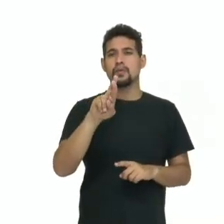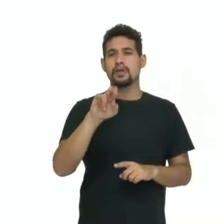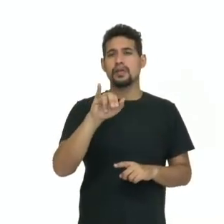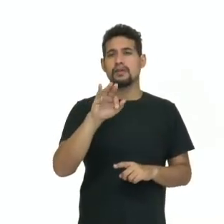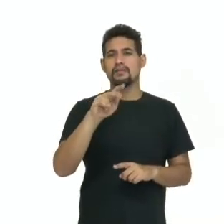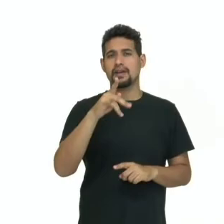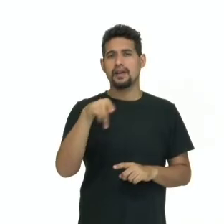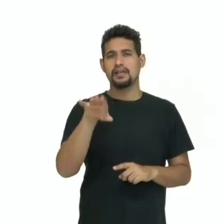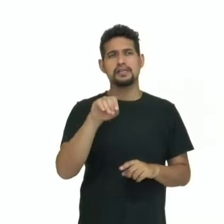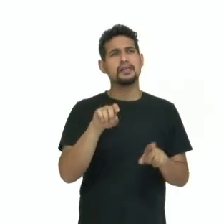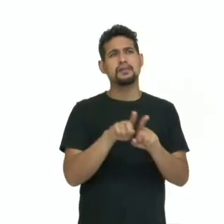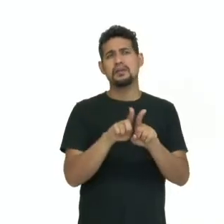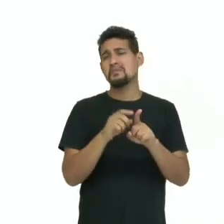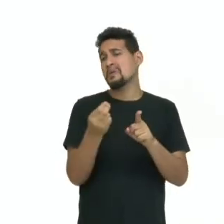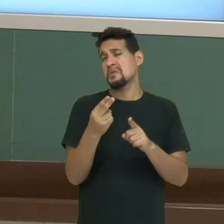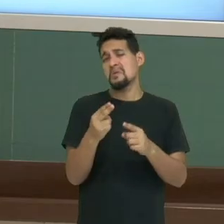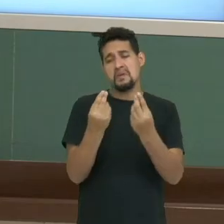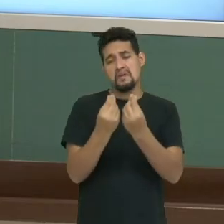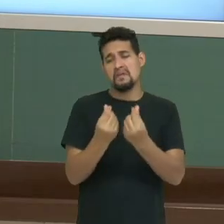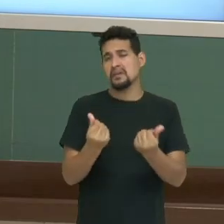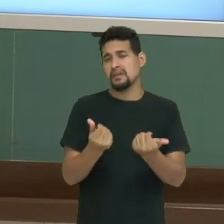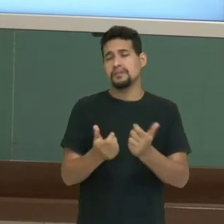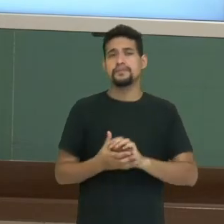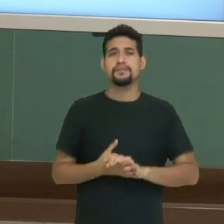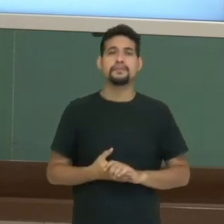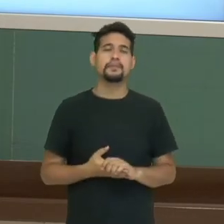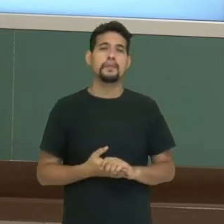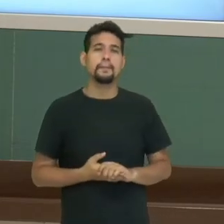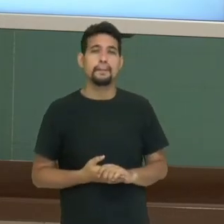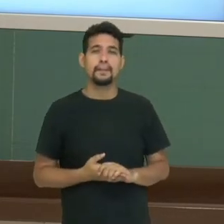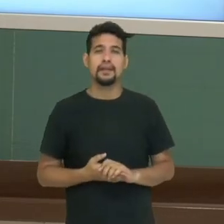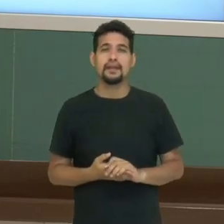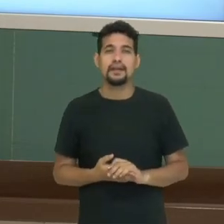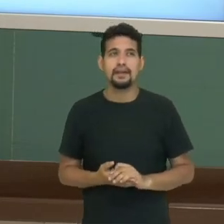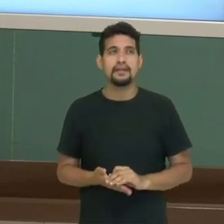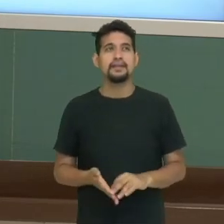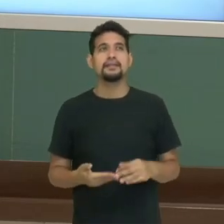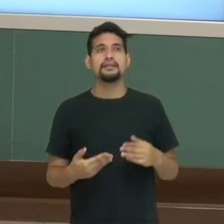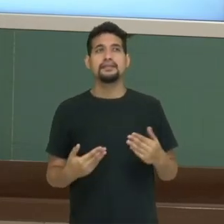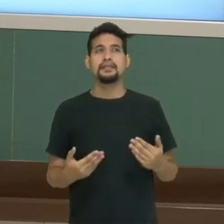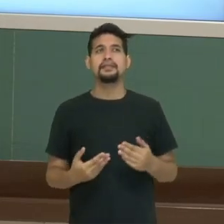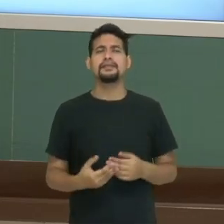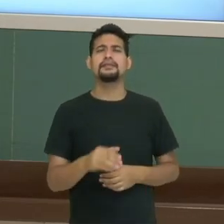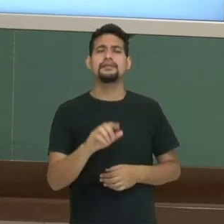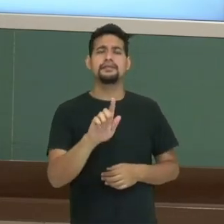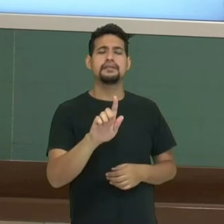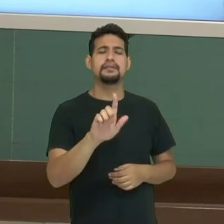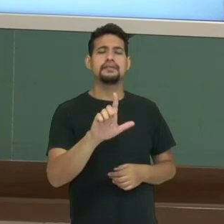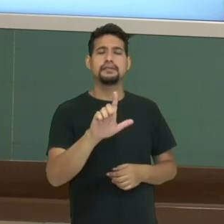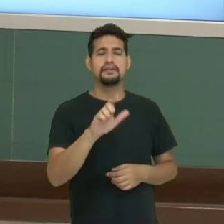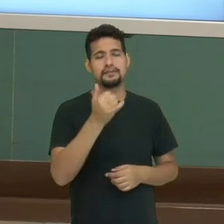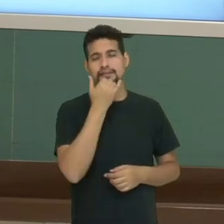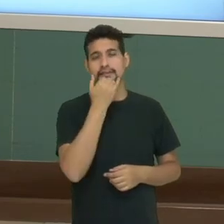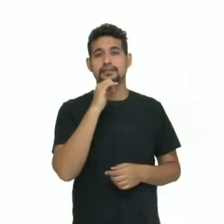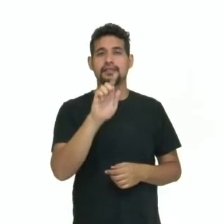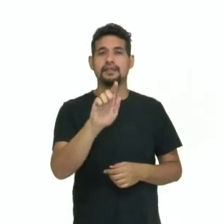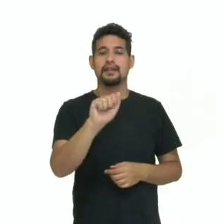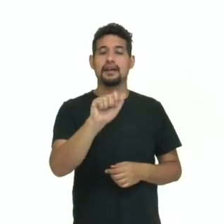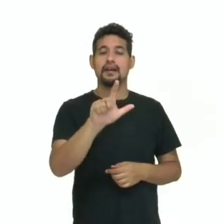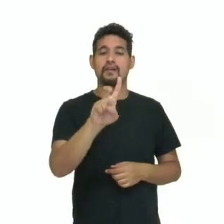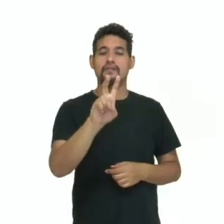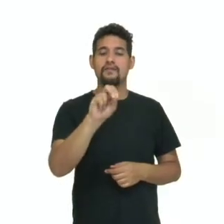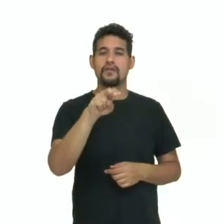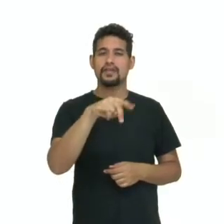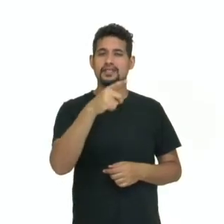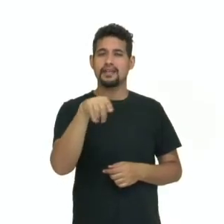também chamado de refino eletrolítico. Então, a galvanização, o que é? Ocorre com a transferência de íons